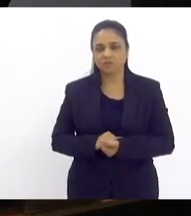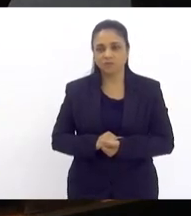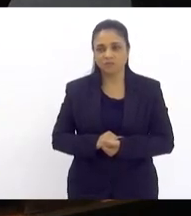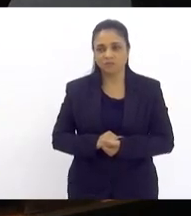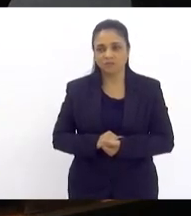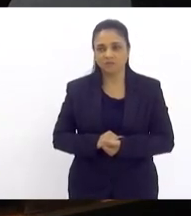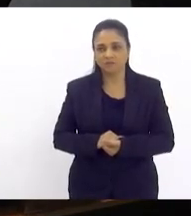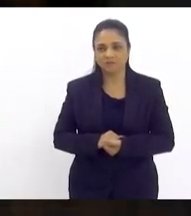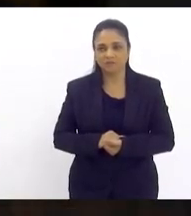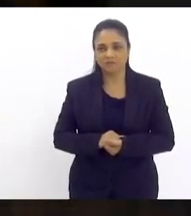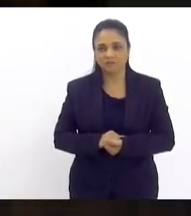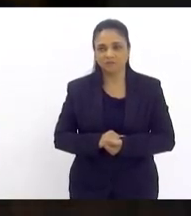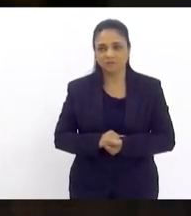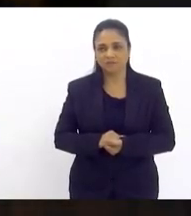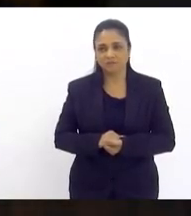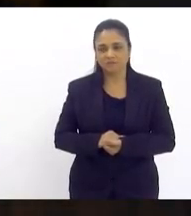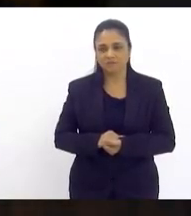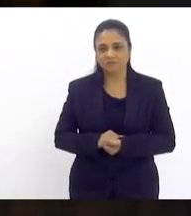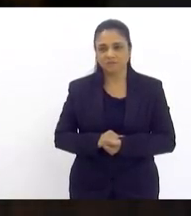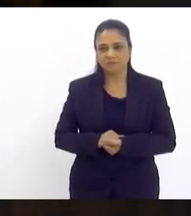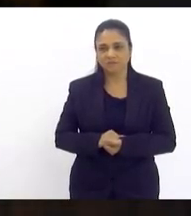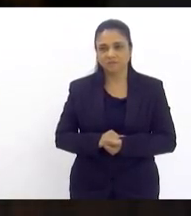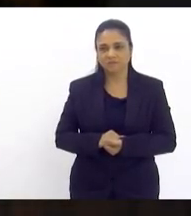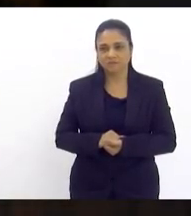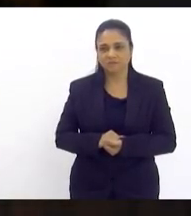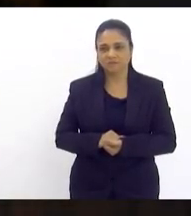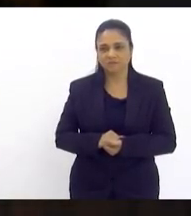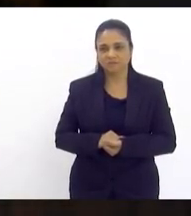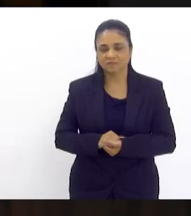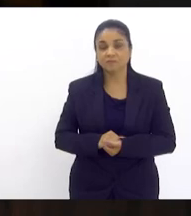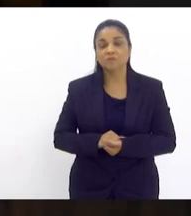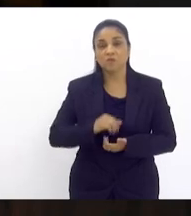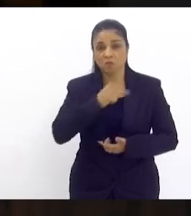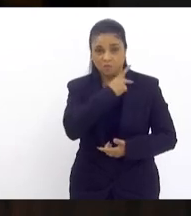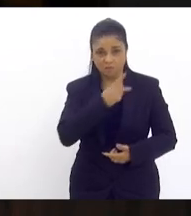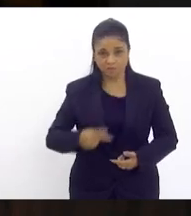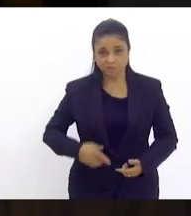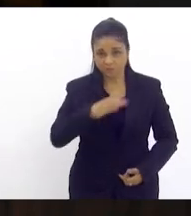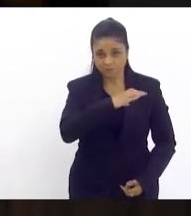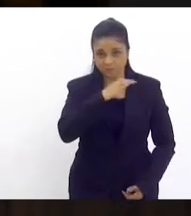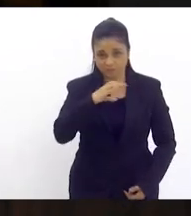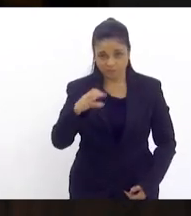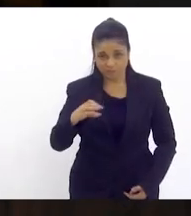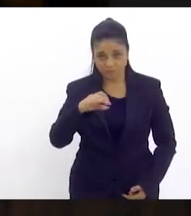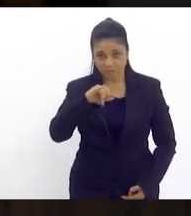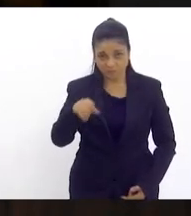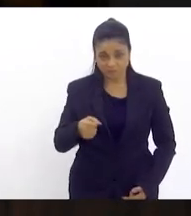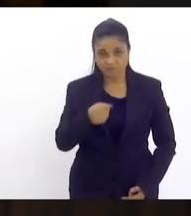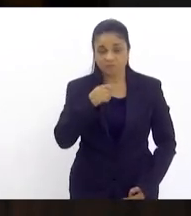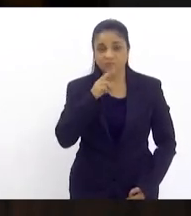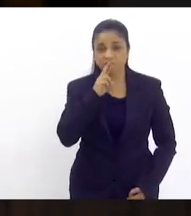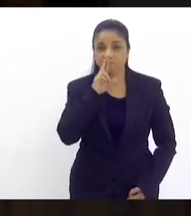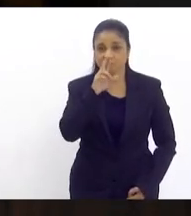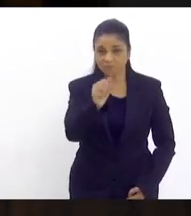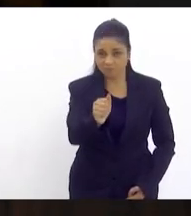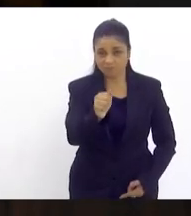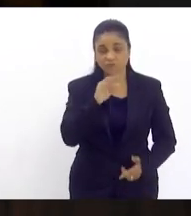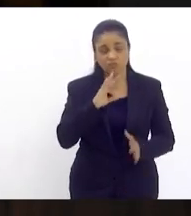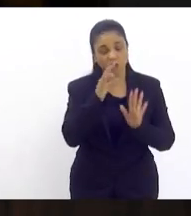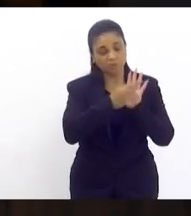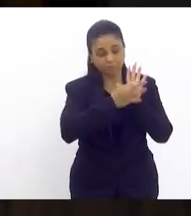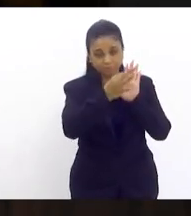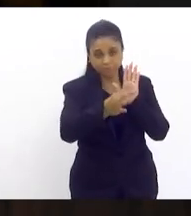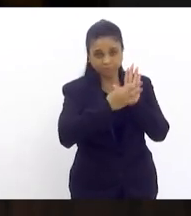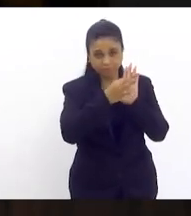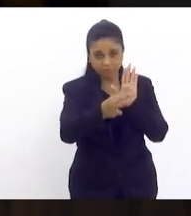ele já o presidente aqui já é o presidente da ccj Rodrigo Amorim já colheu parecer dando forma final